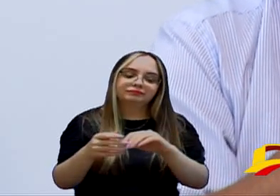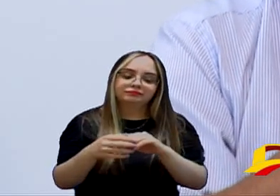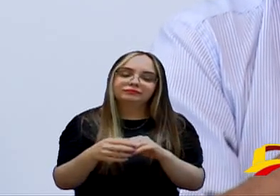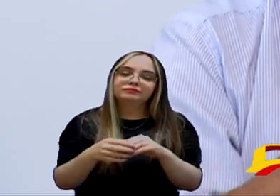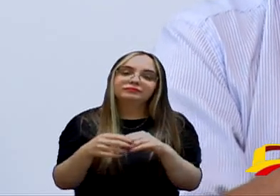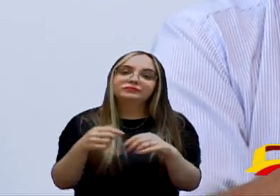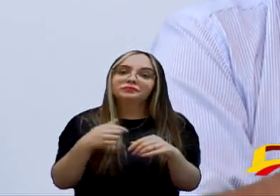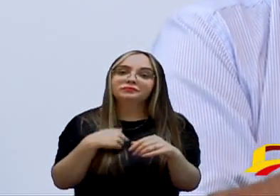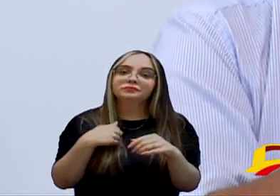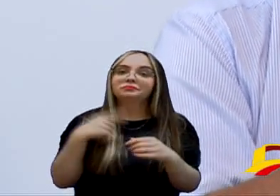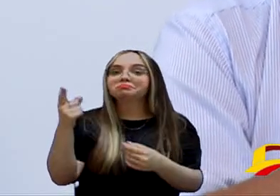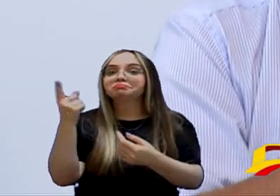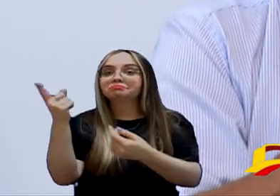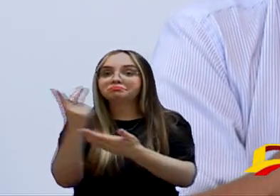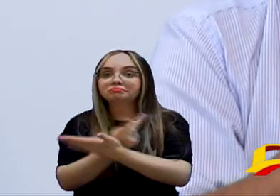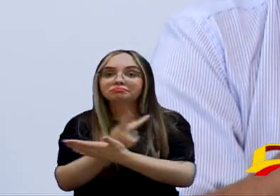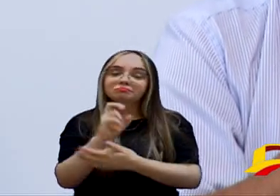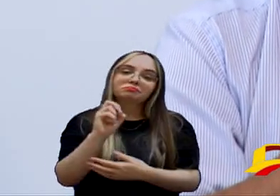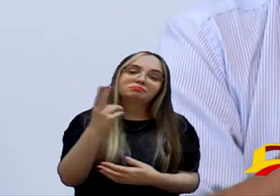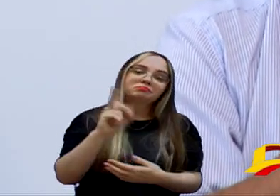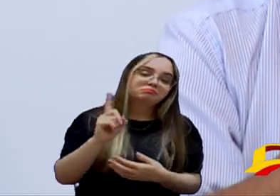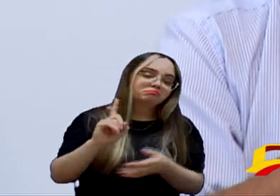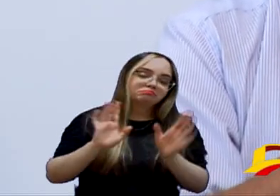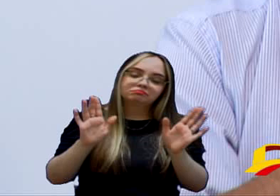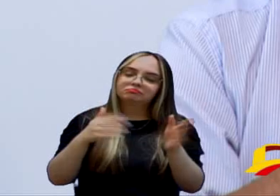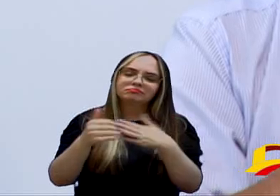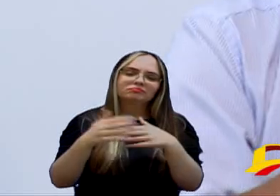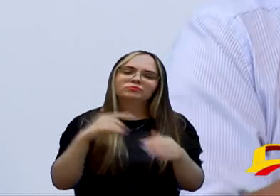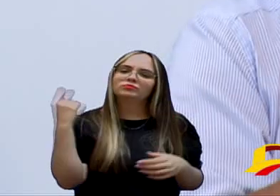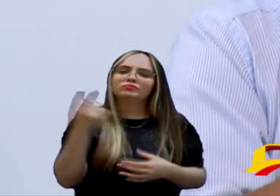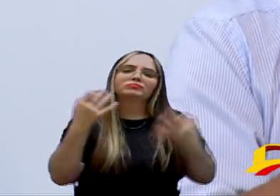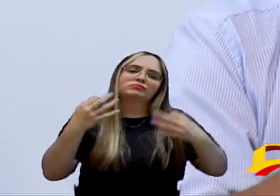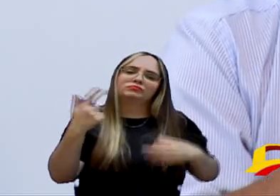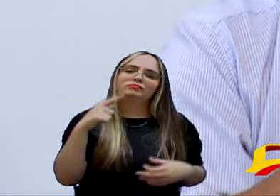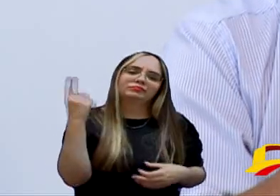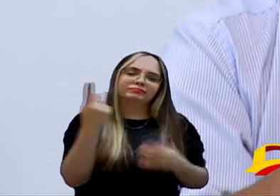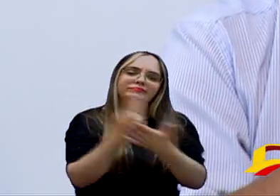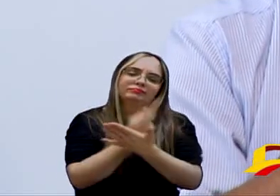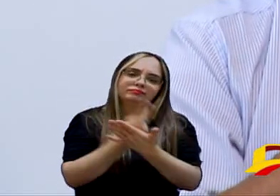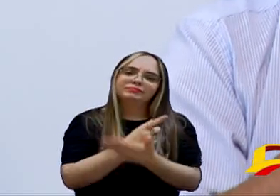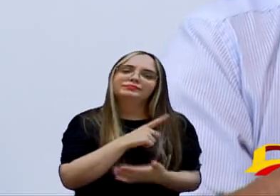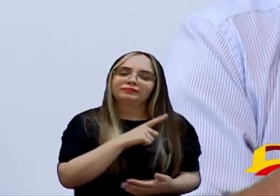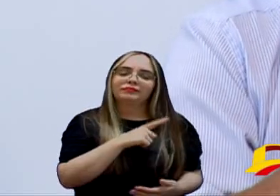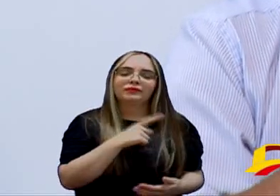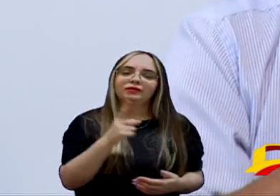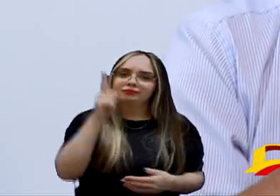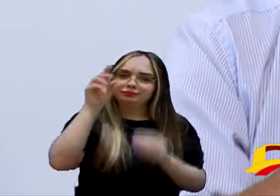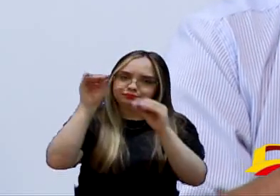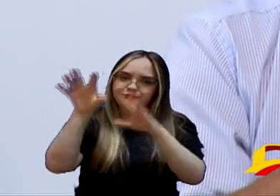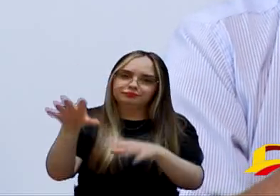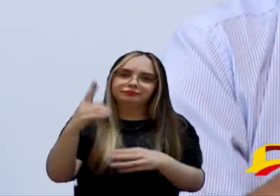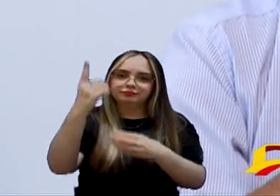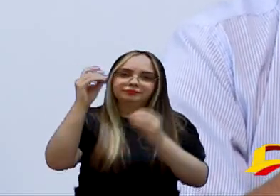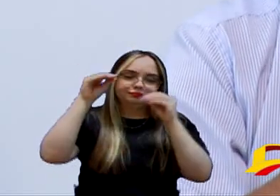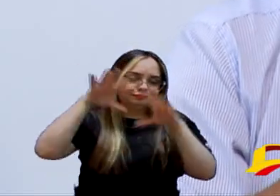independente se ele errar ou não porque todo mundo erra mas saber que eu tô junto com ele e que Deus abençoe ele que Deus abençoe